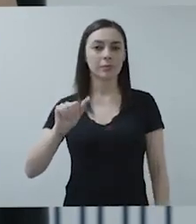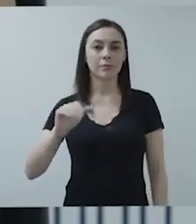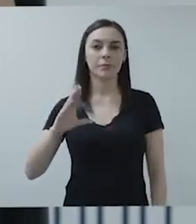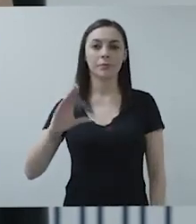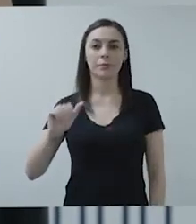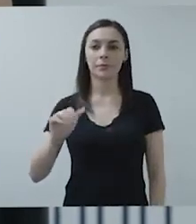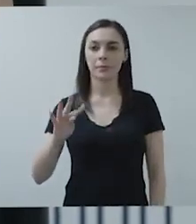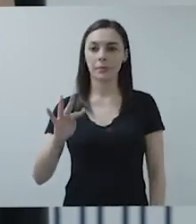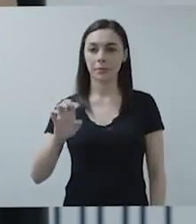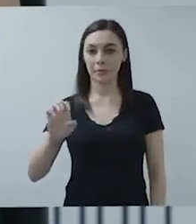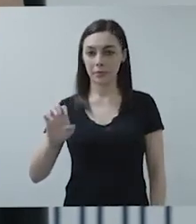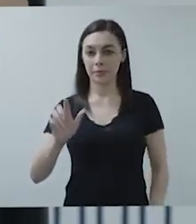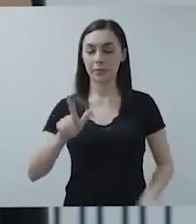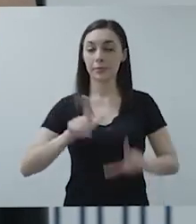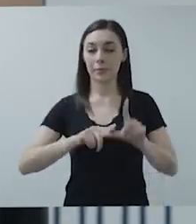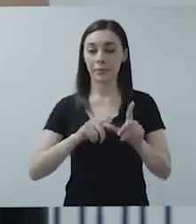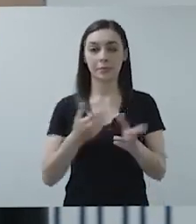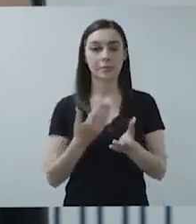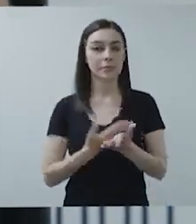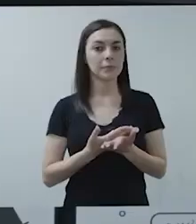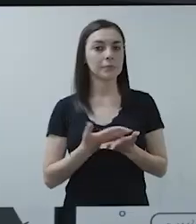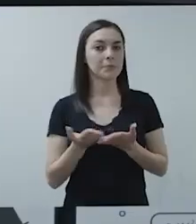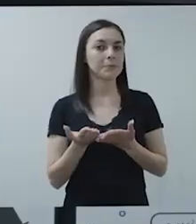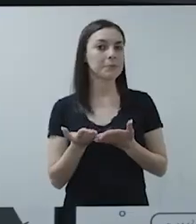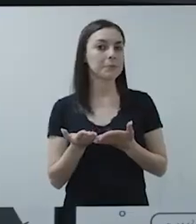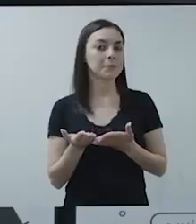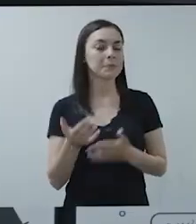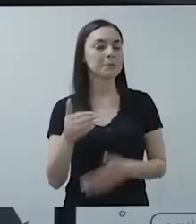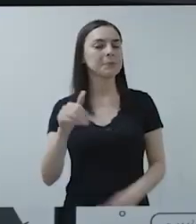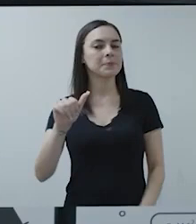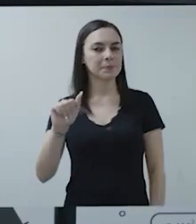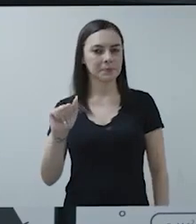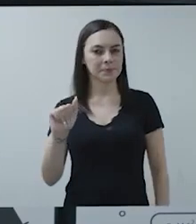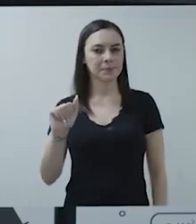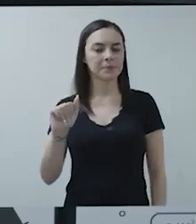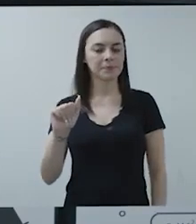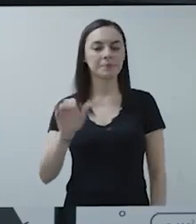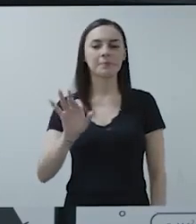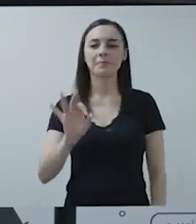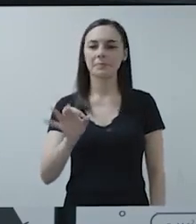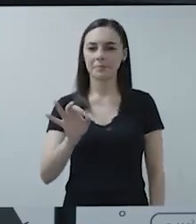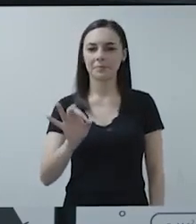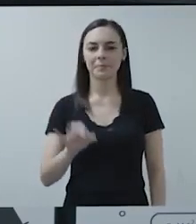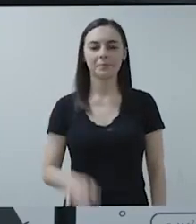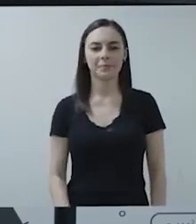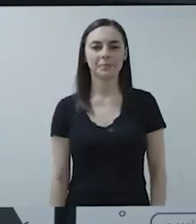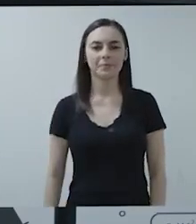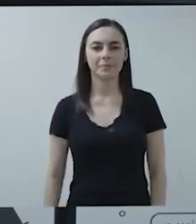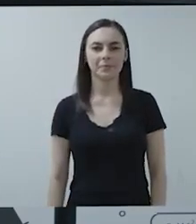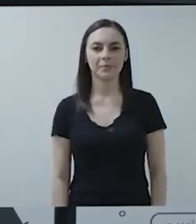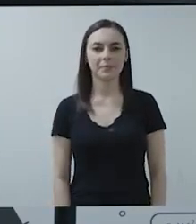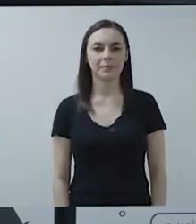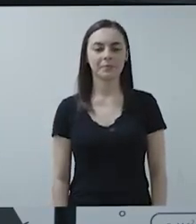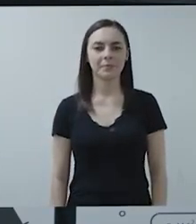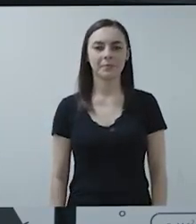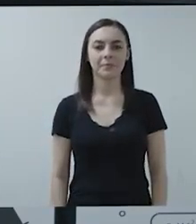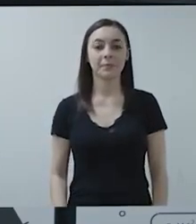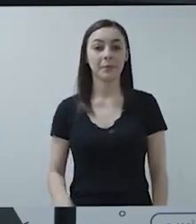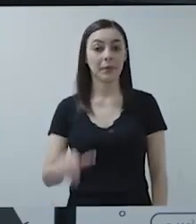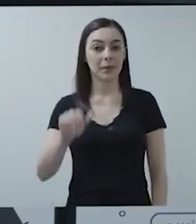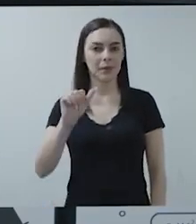Abacate começa com a letra A. Com a letra A, isso mesmo. A